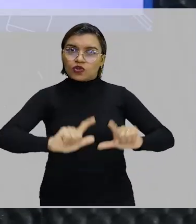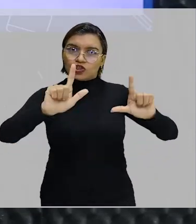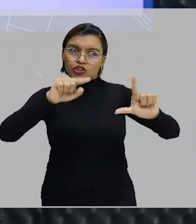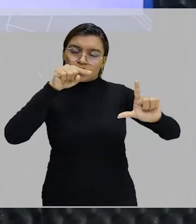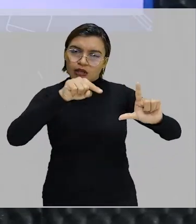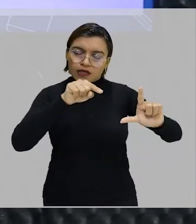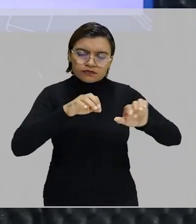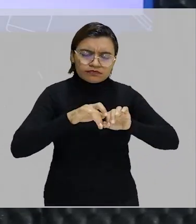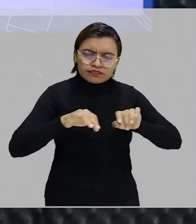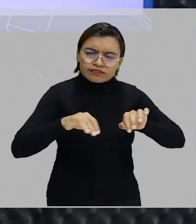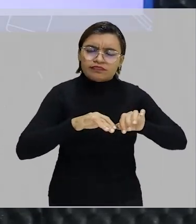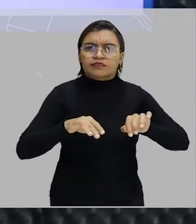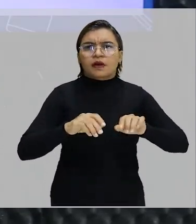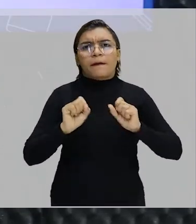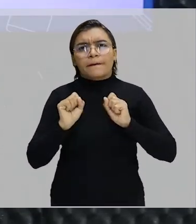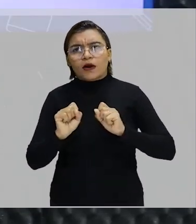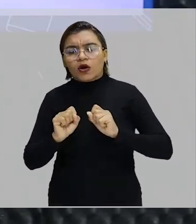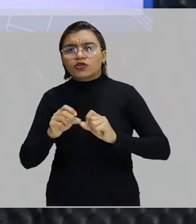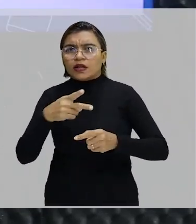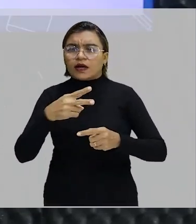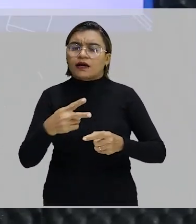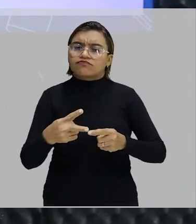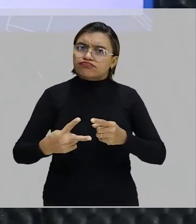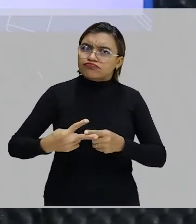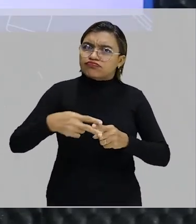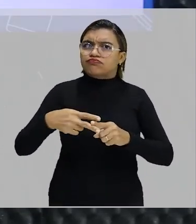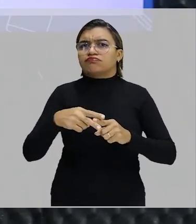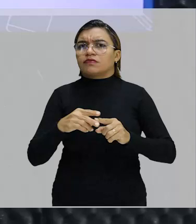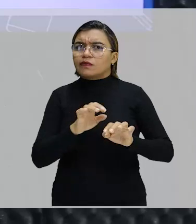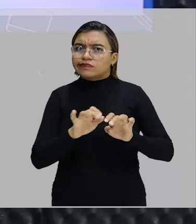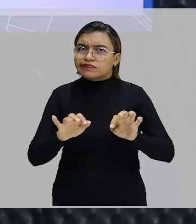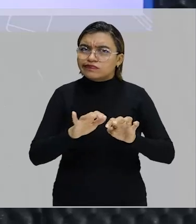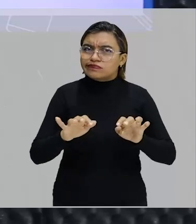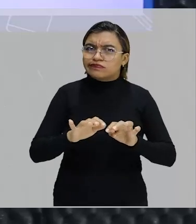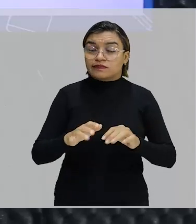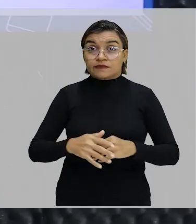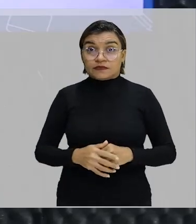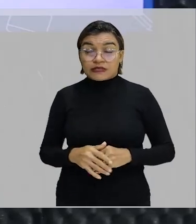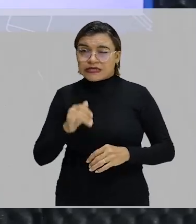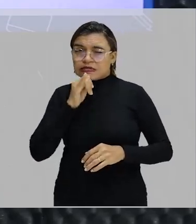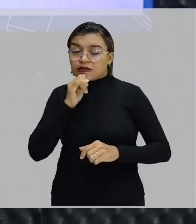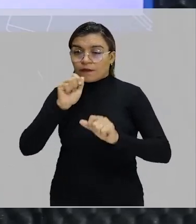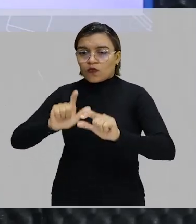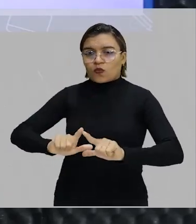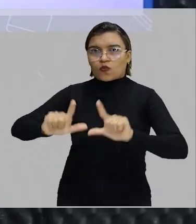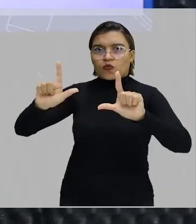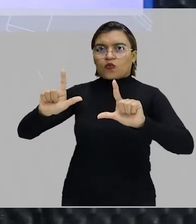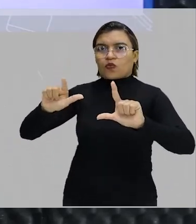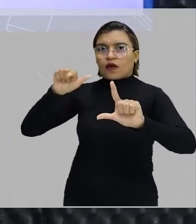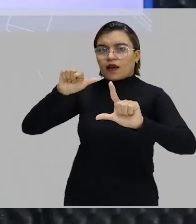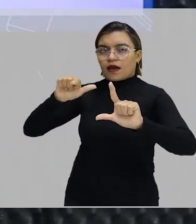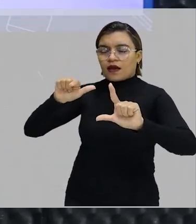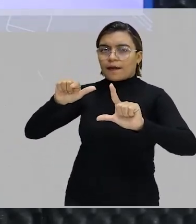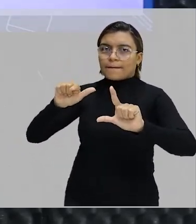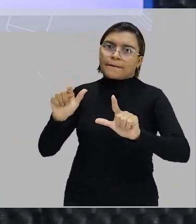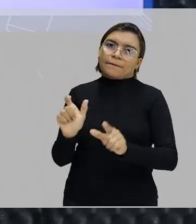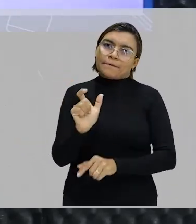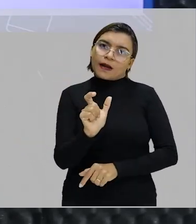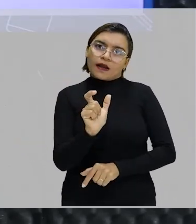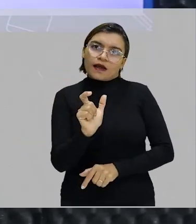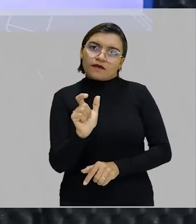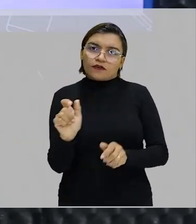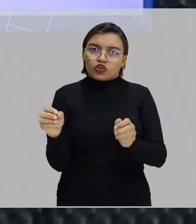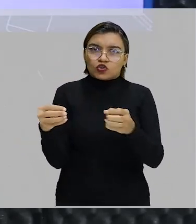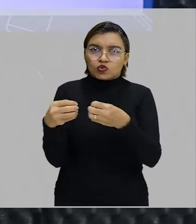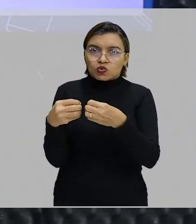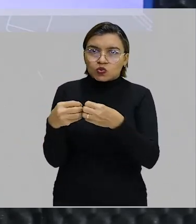em páginas públicas, esse tipo de erro, às vezes acontece no slide, por exemplo, uma palavra junto da outra, é um